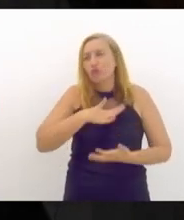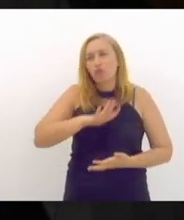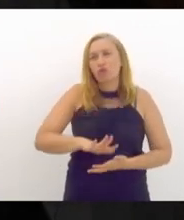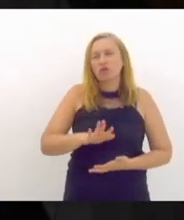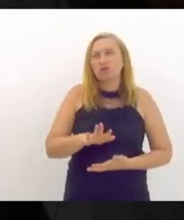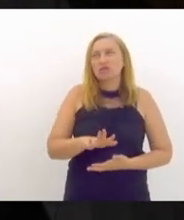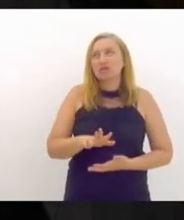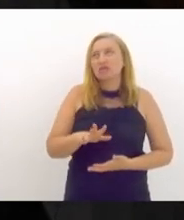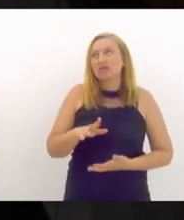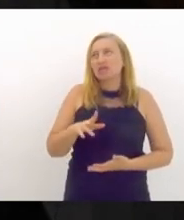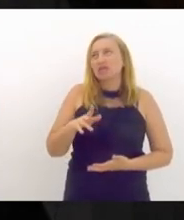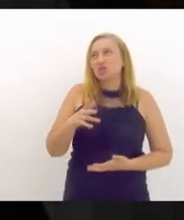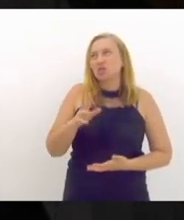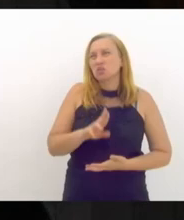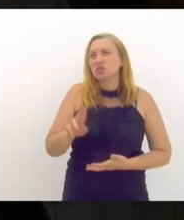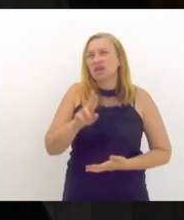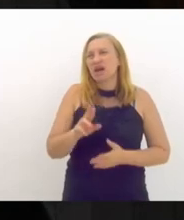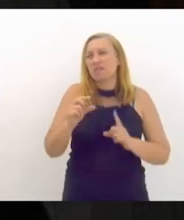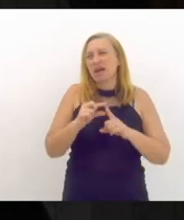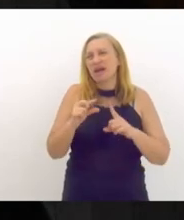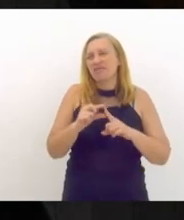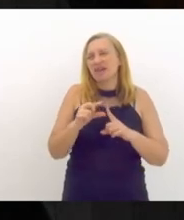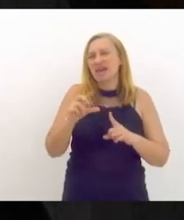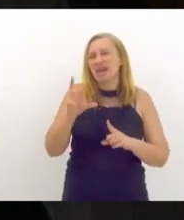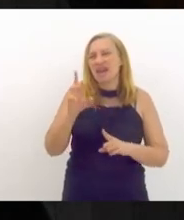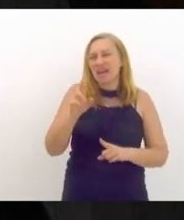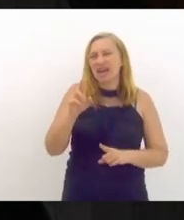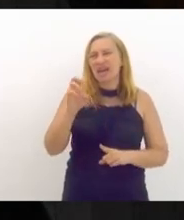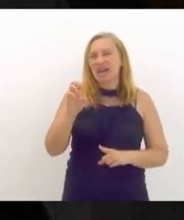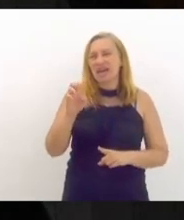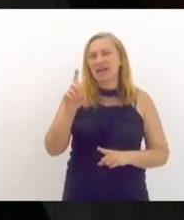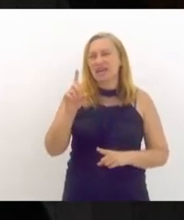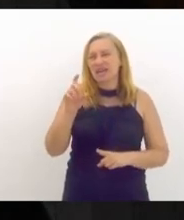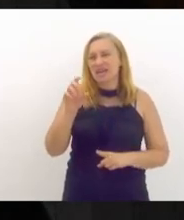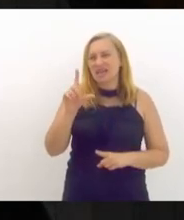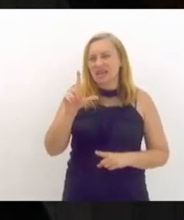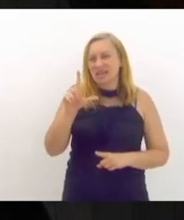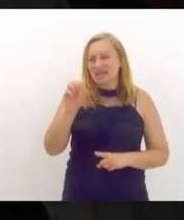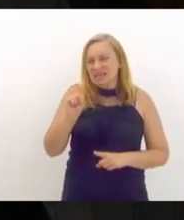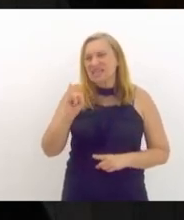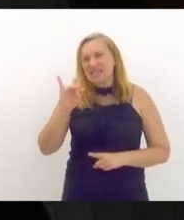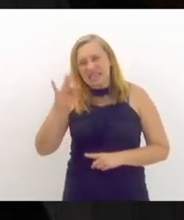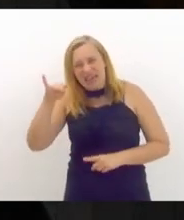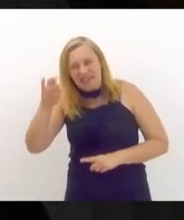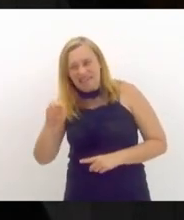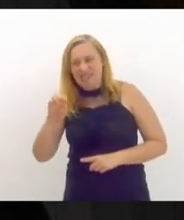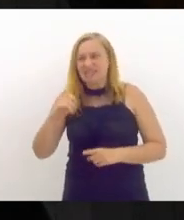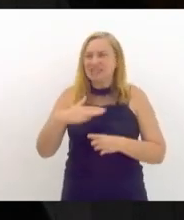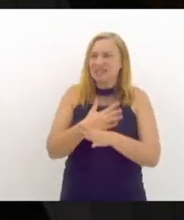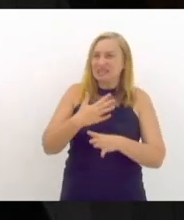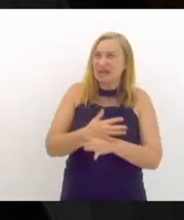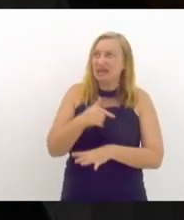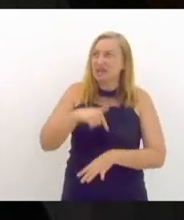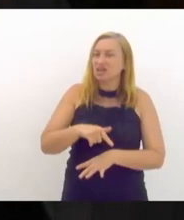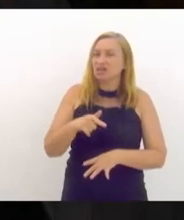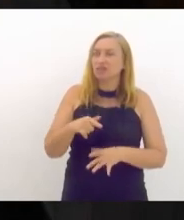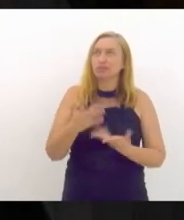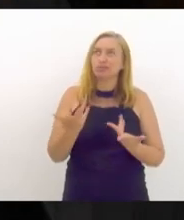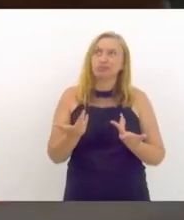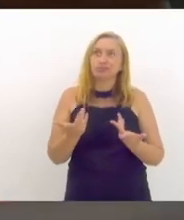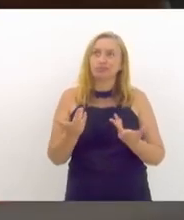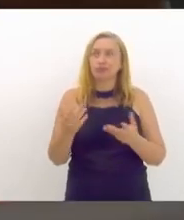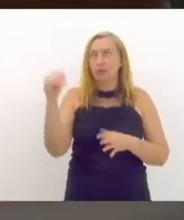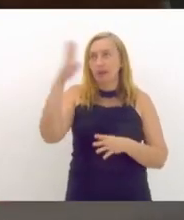cidade resiliente, porque aqui no Brasil tem a invenção das palavras da